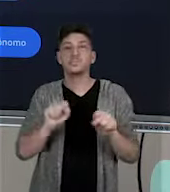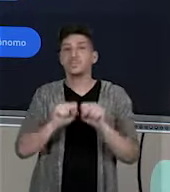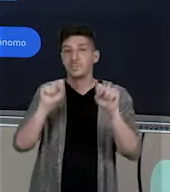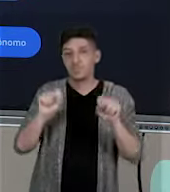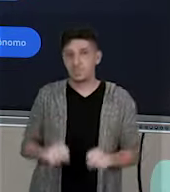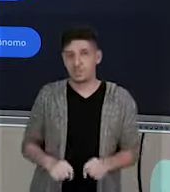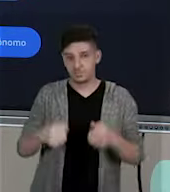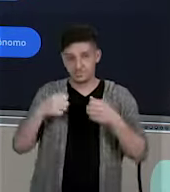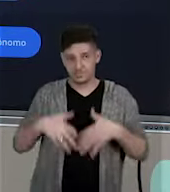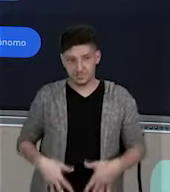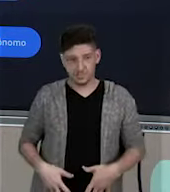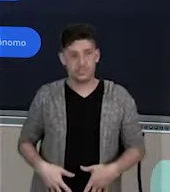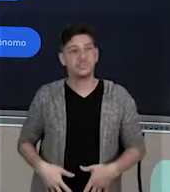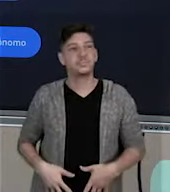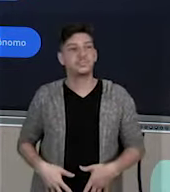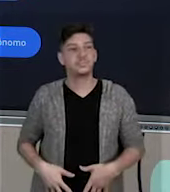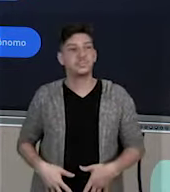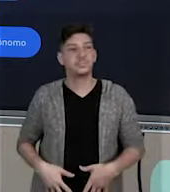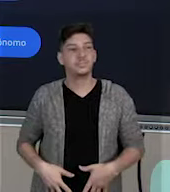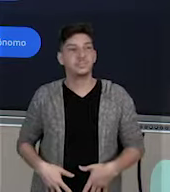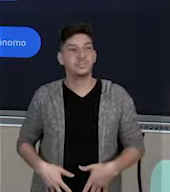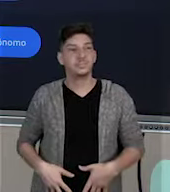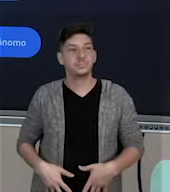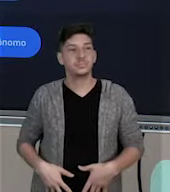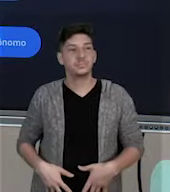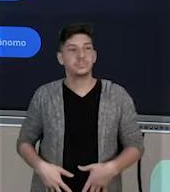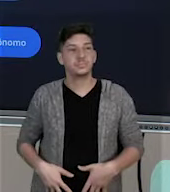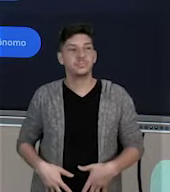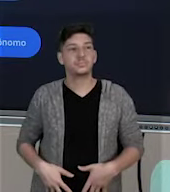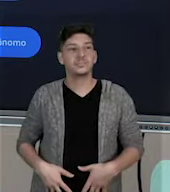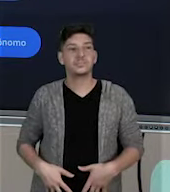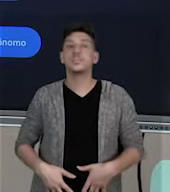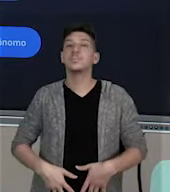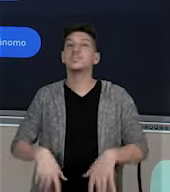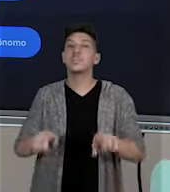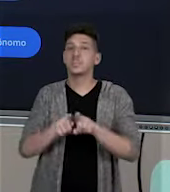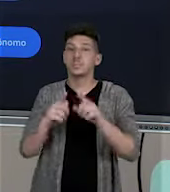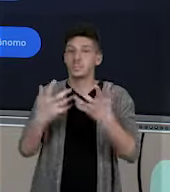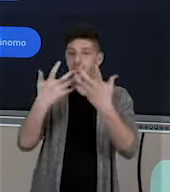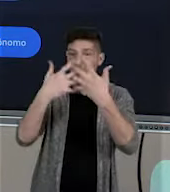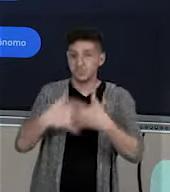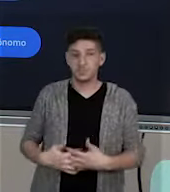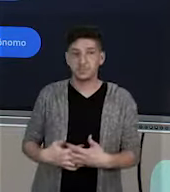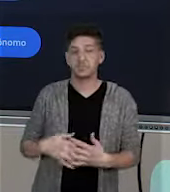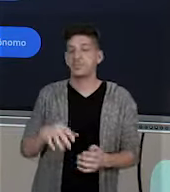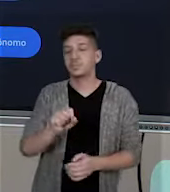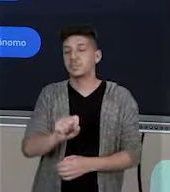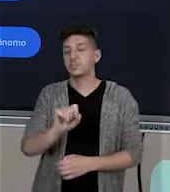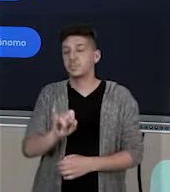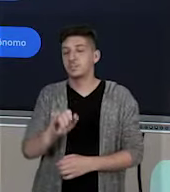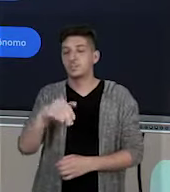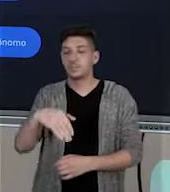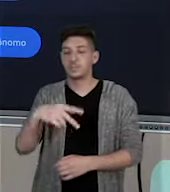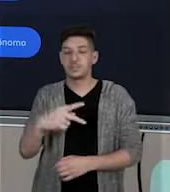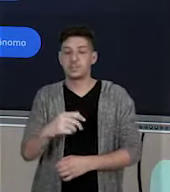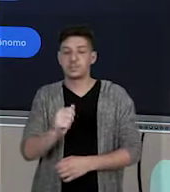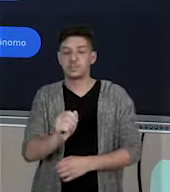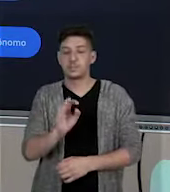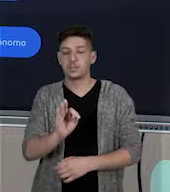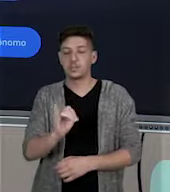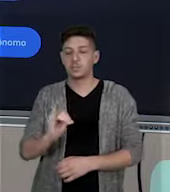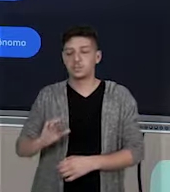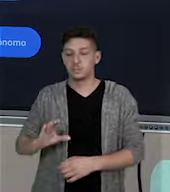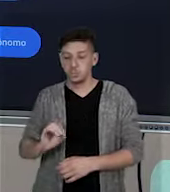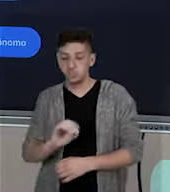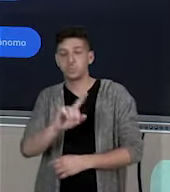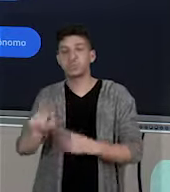periférico, né, no caso aqui da divisão anatômica, mas a parte funcional simpático. Então, a gente tem sistema nervoso periférico